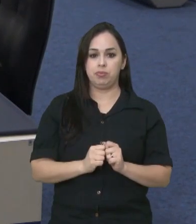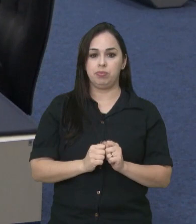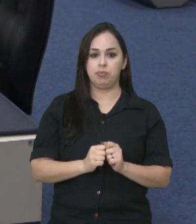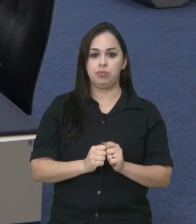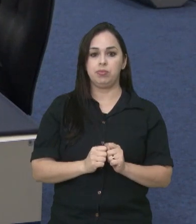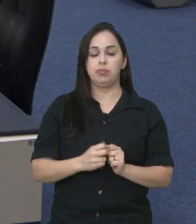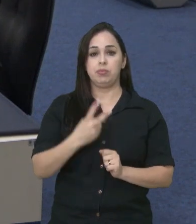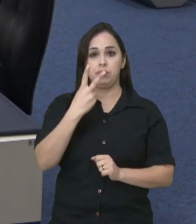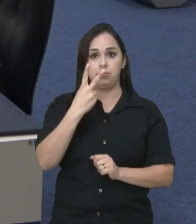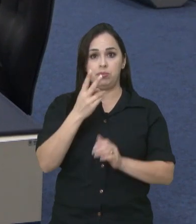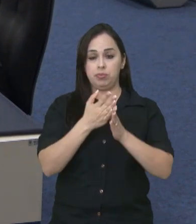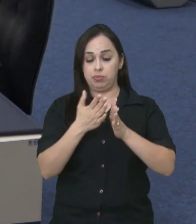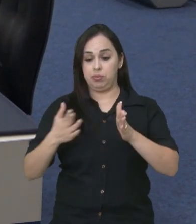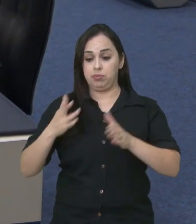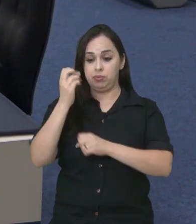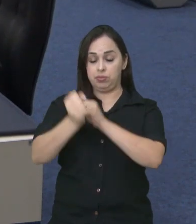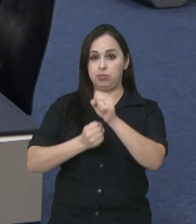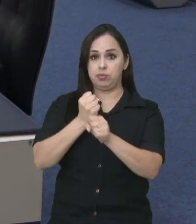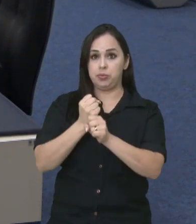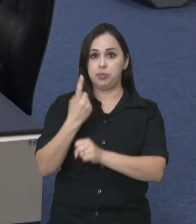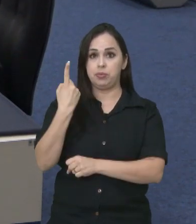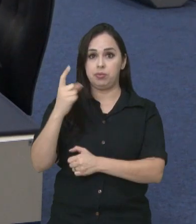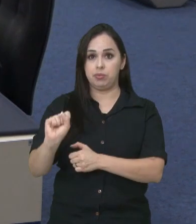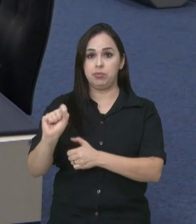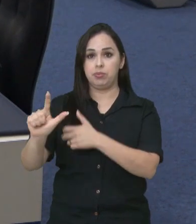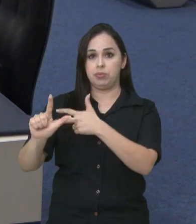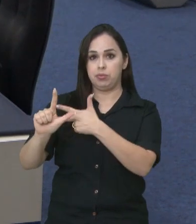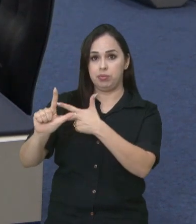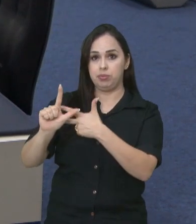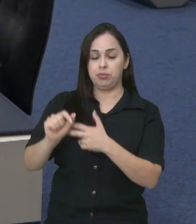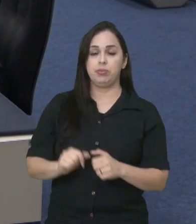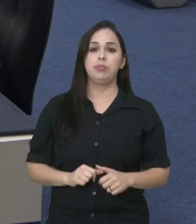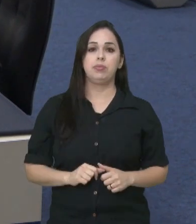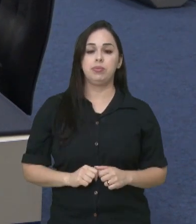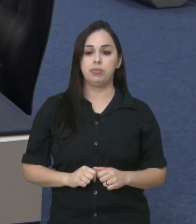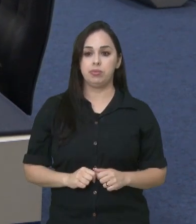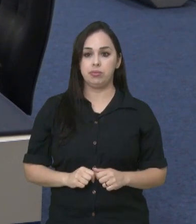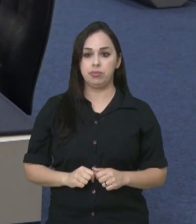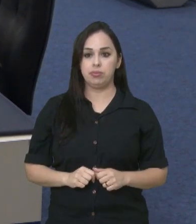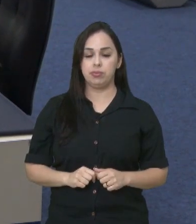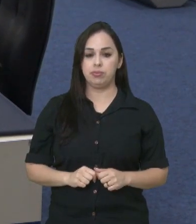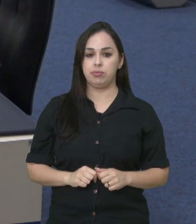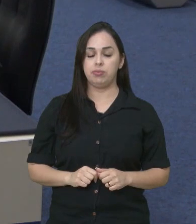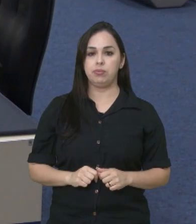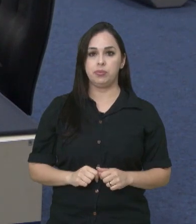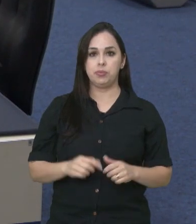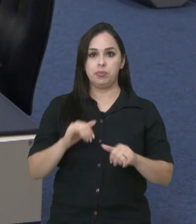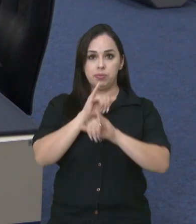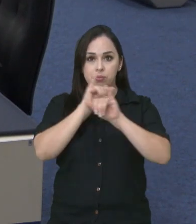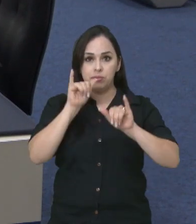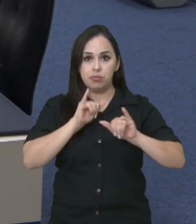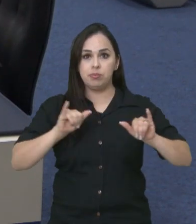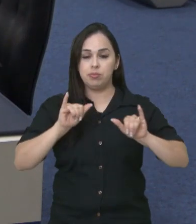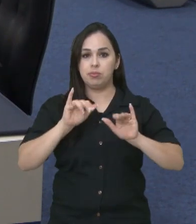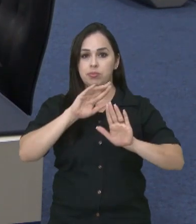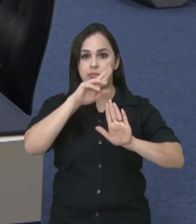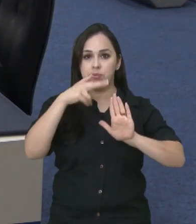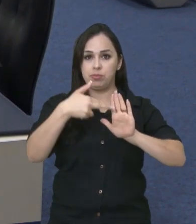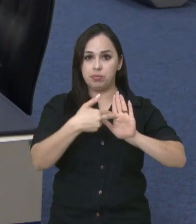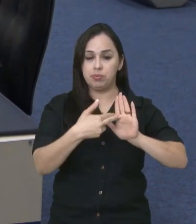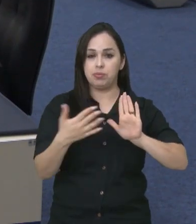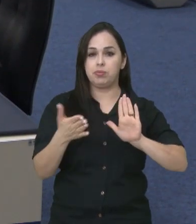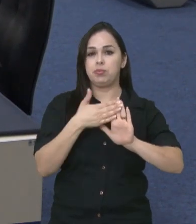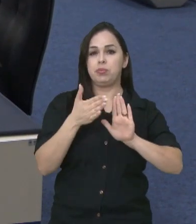ordinária da segunda sessão legislativa da 18ª legislatura. Informa a todos os presentes que no tema regimentais a votação